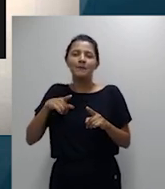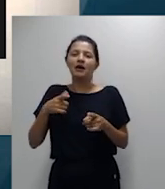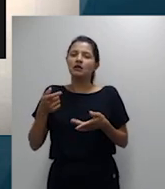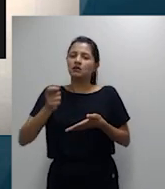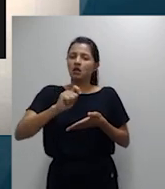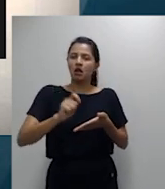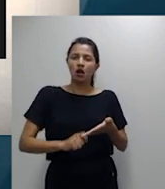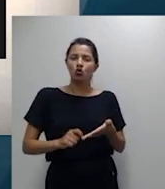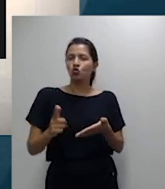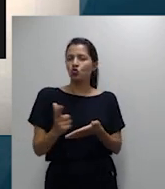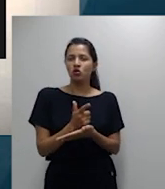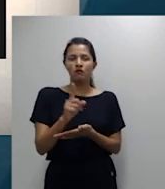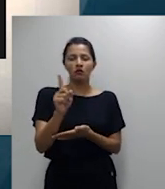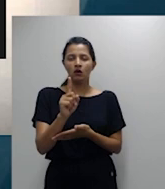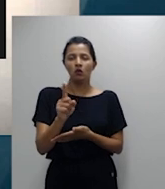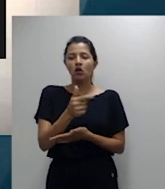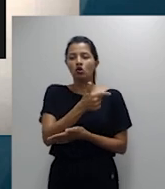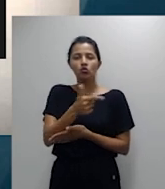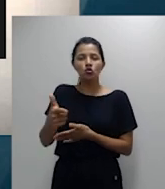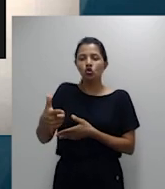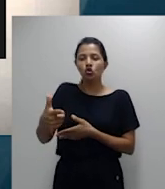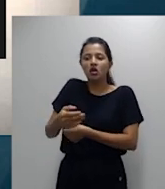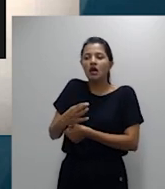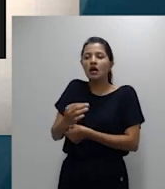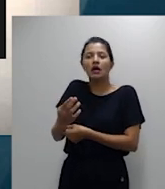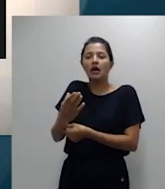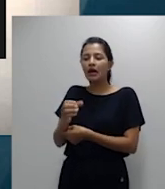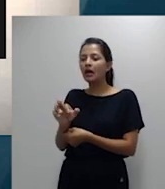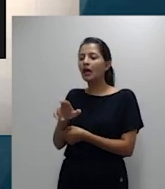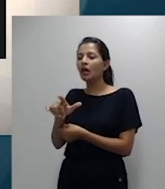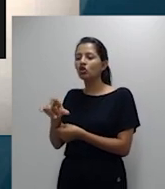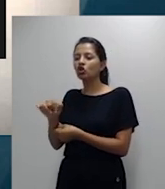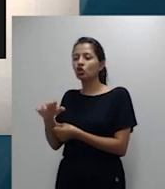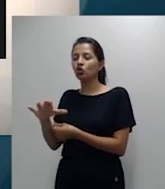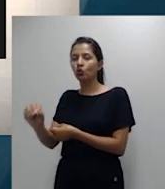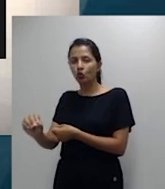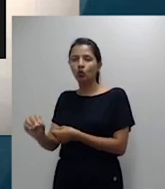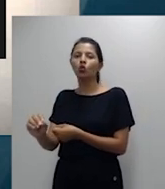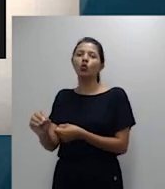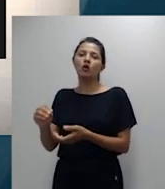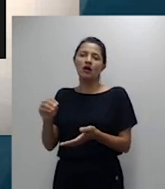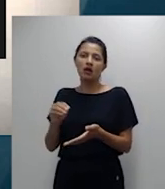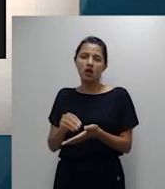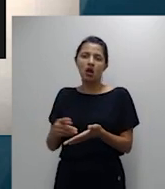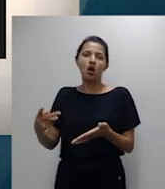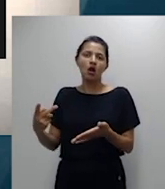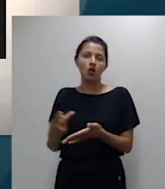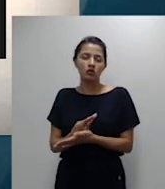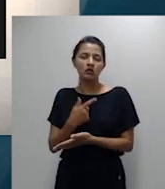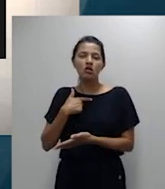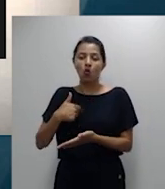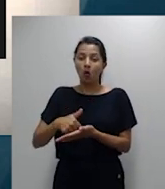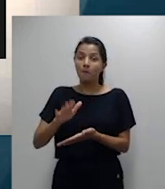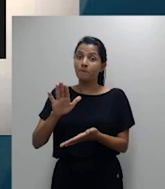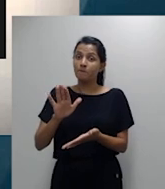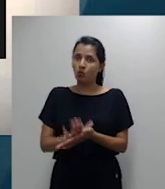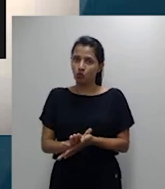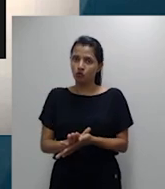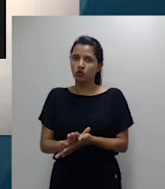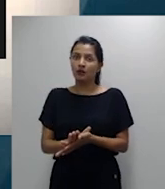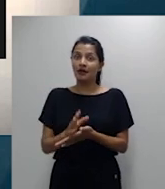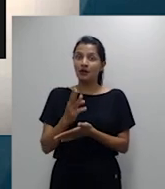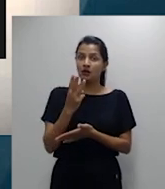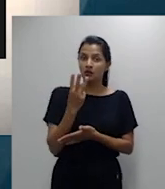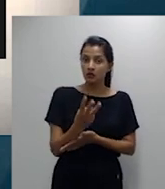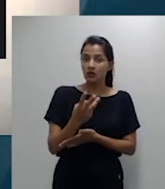sem crédito e ausente a declaração incide Will uma multa qualificada os trinta e